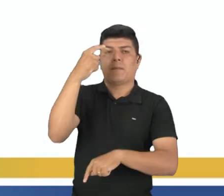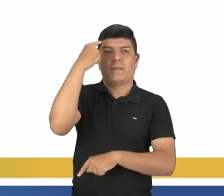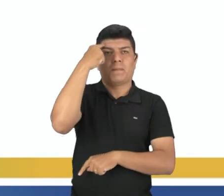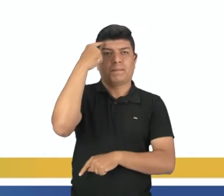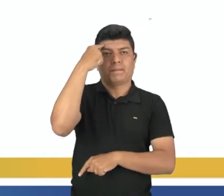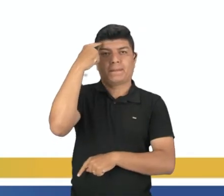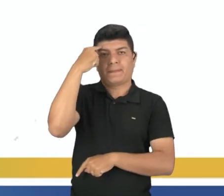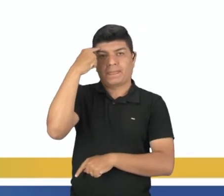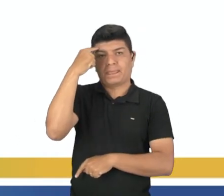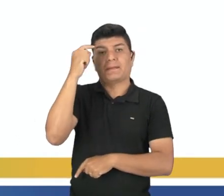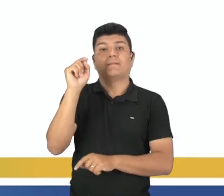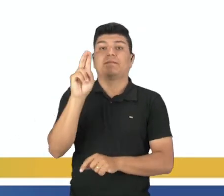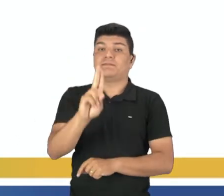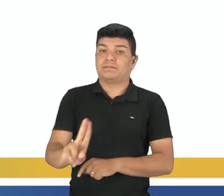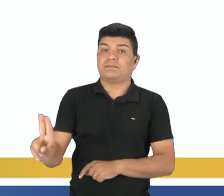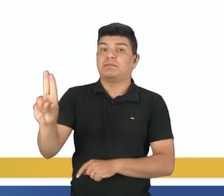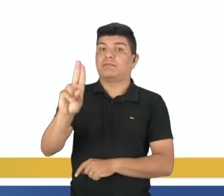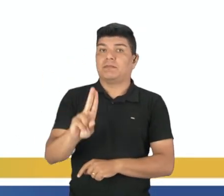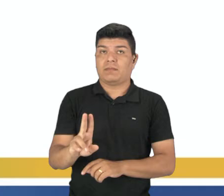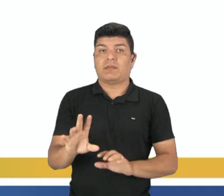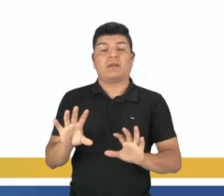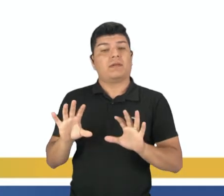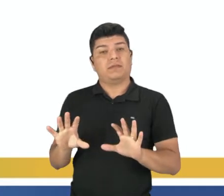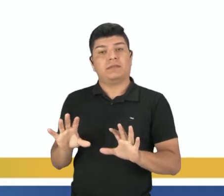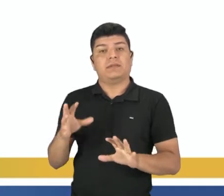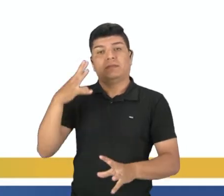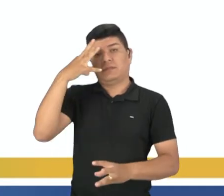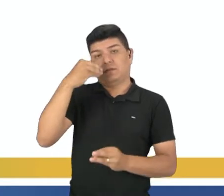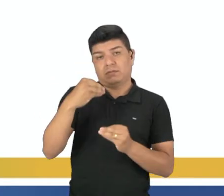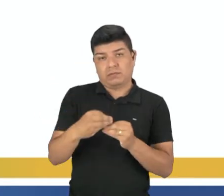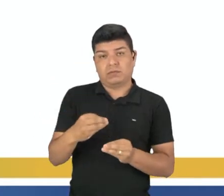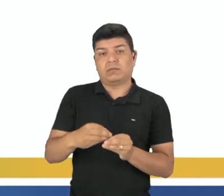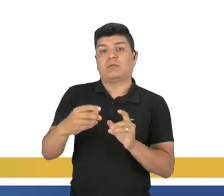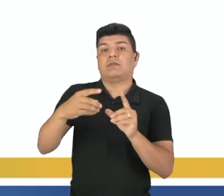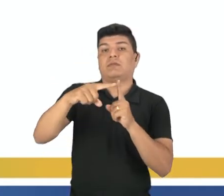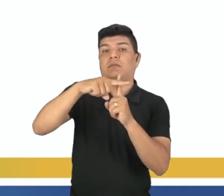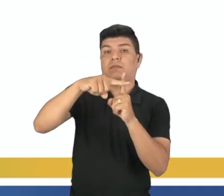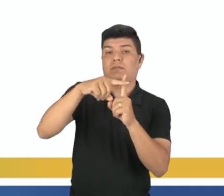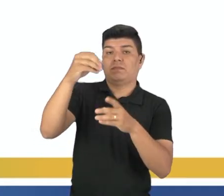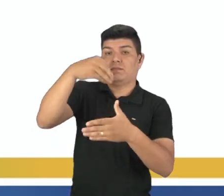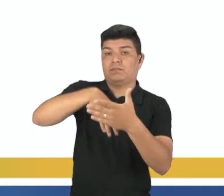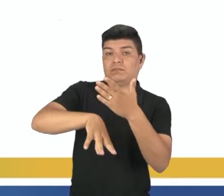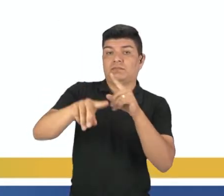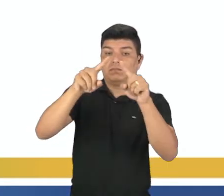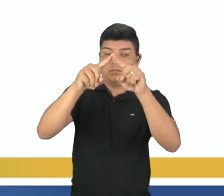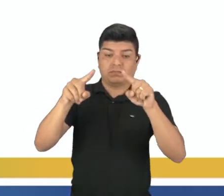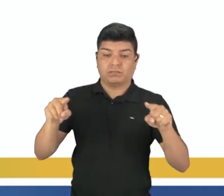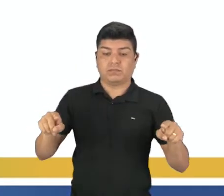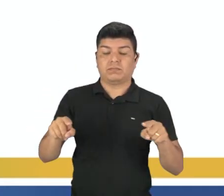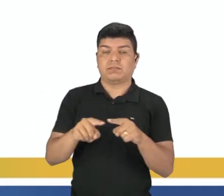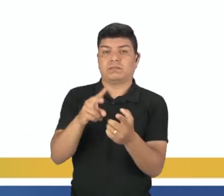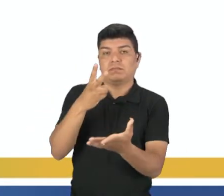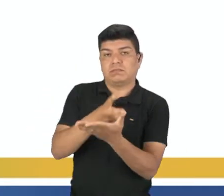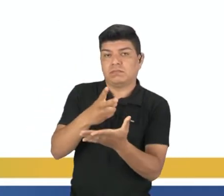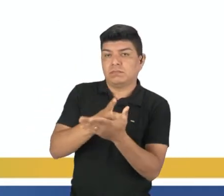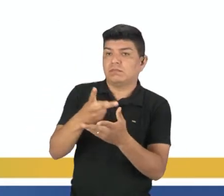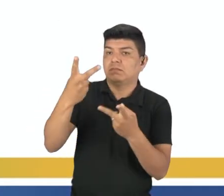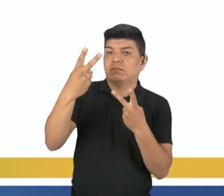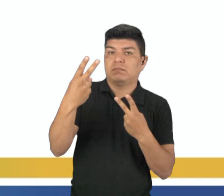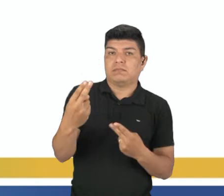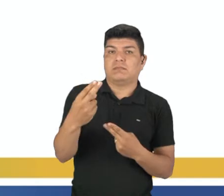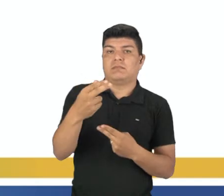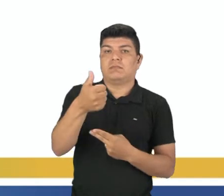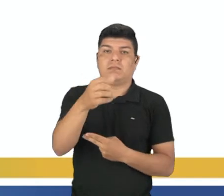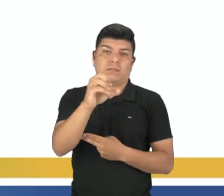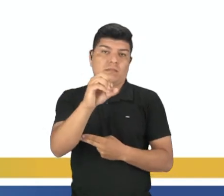o seu raciocínio lógico nessa questão, né? Se você sabe que a soma dos ângulos internos de um triângulo é sempre igual a 180